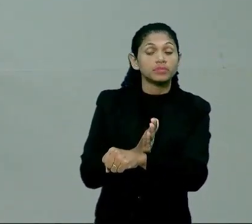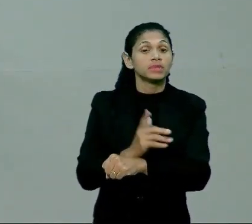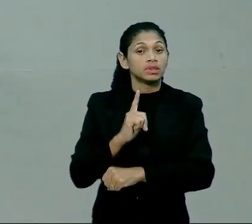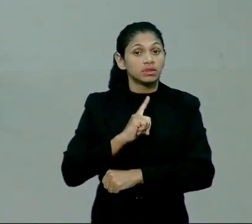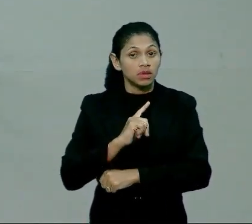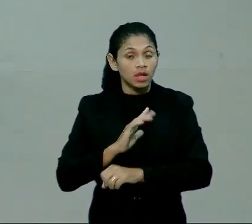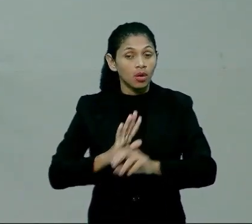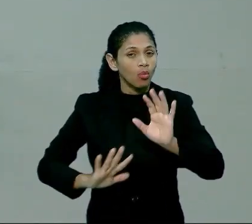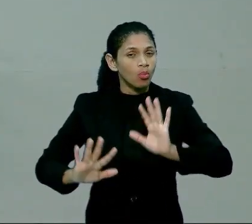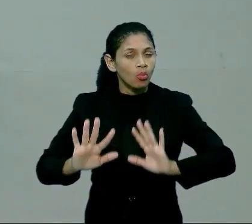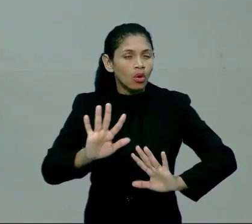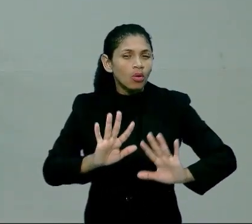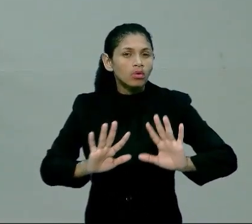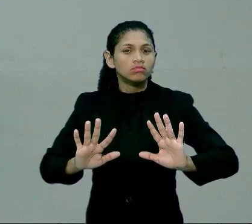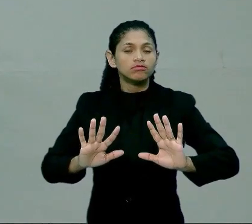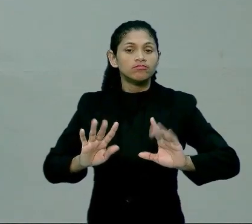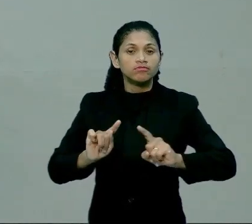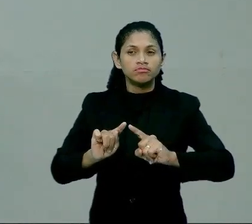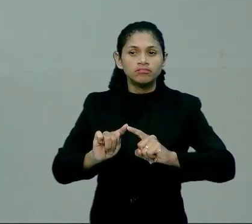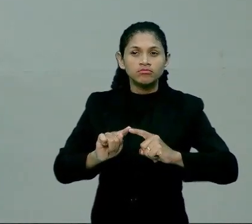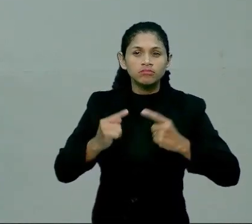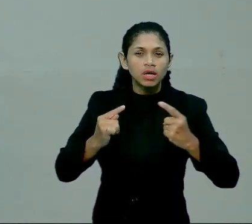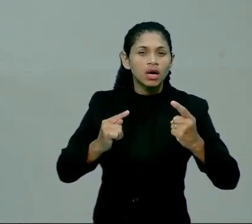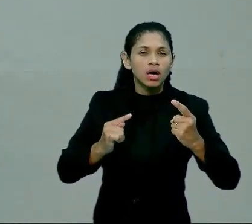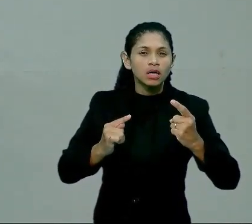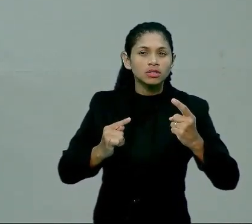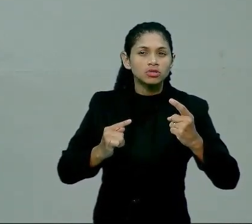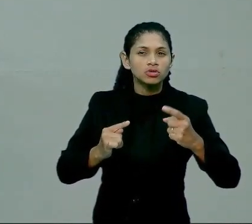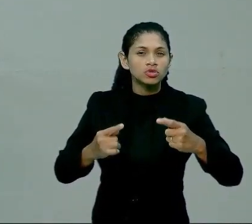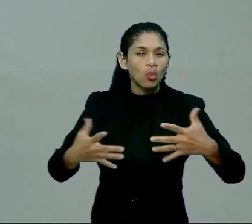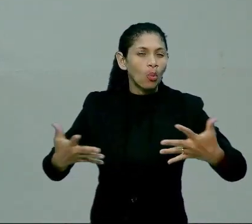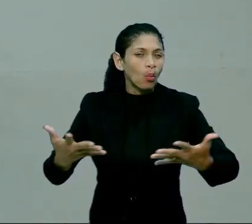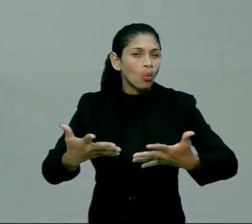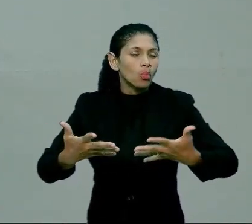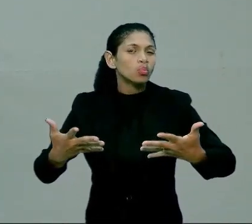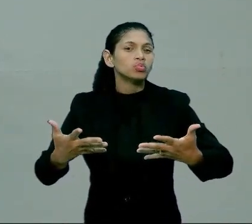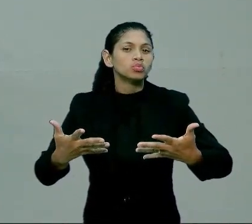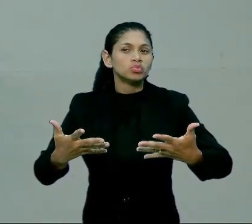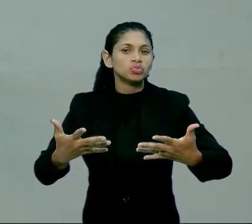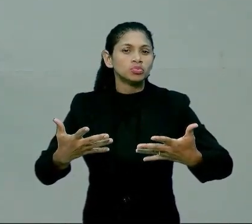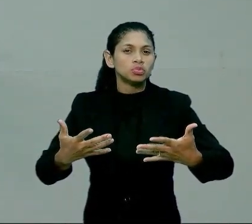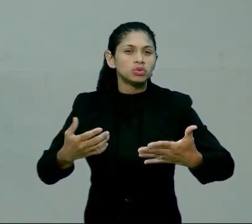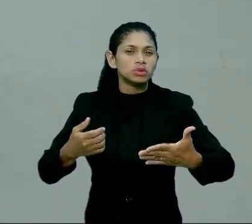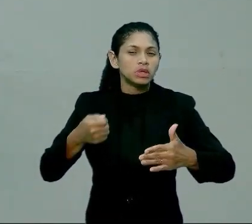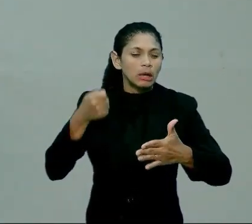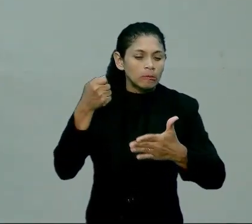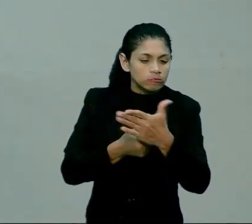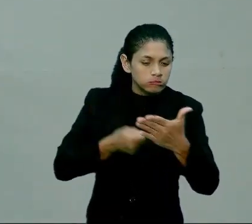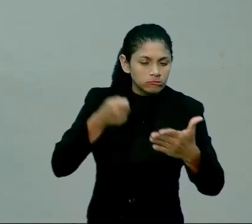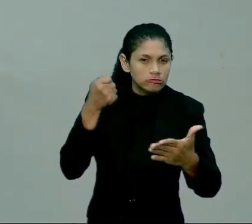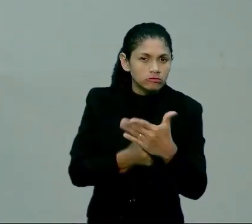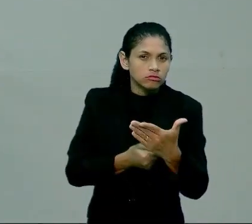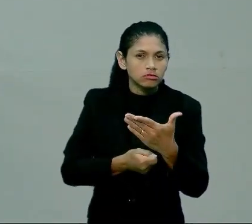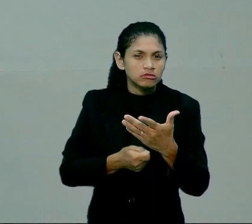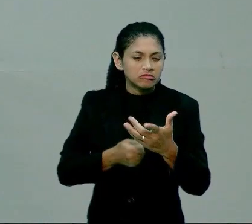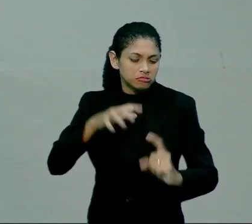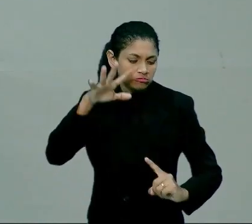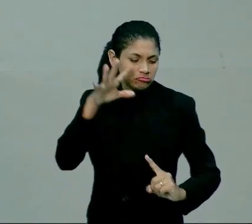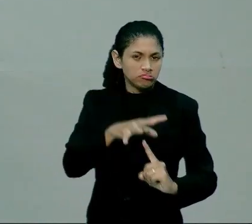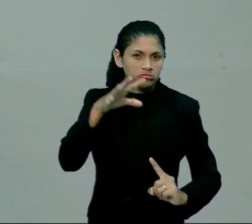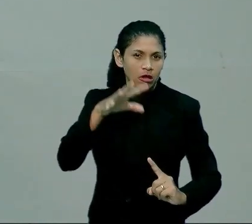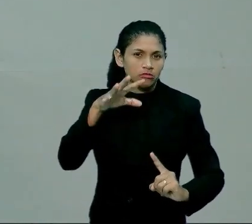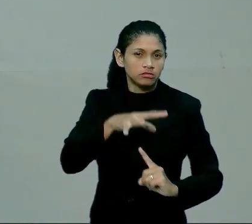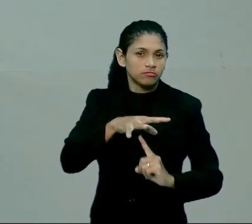cuidado, mas que esse cuidado não seja condicionado a uma pressão externa